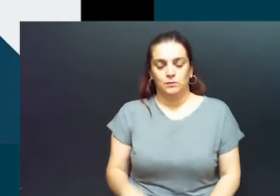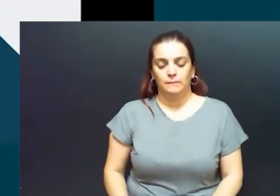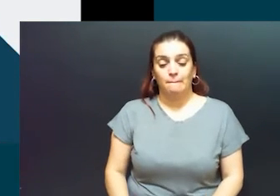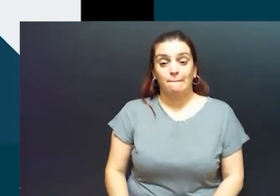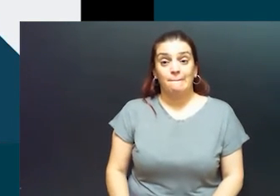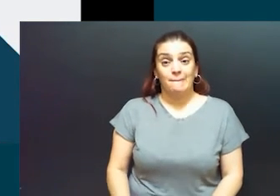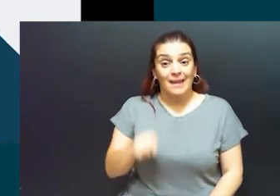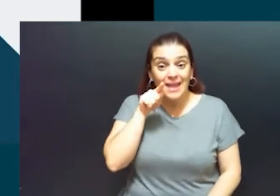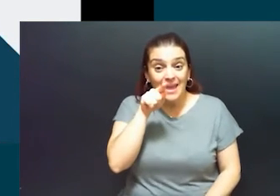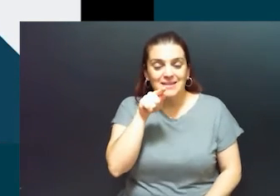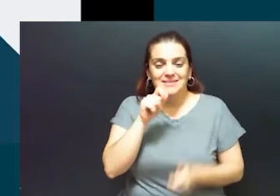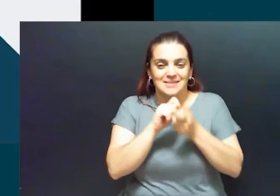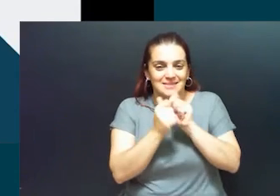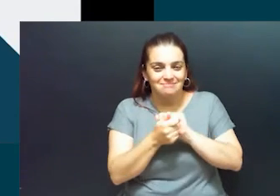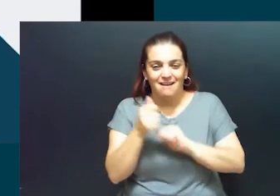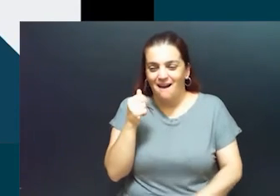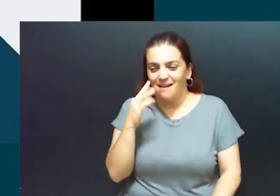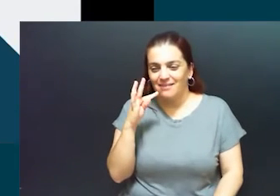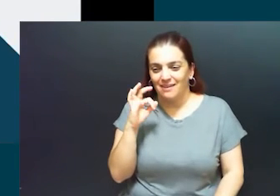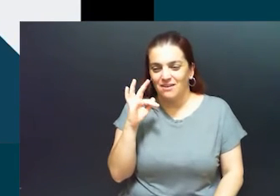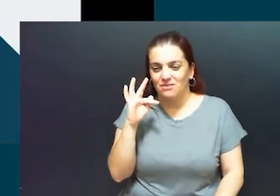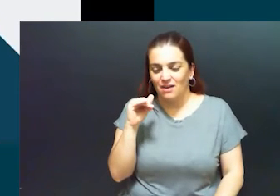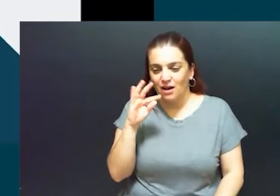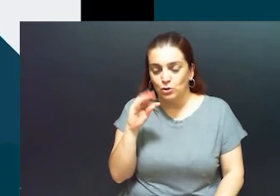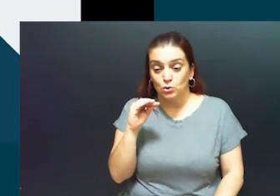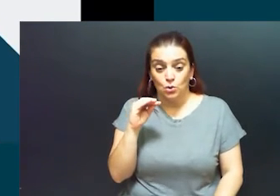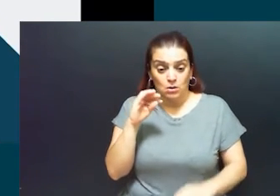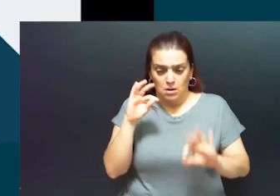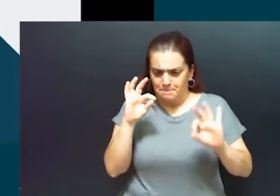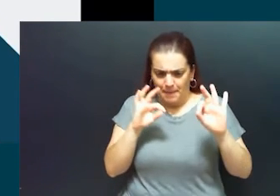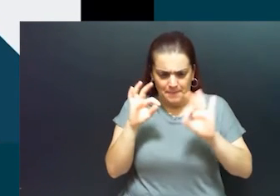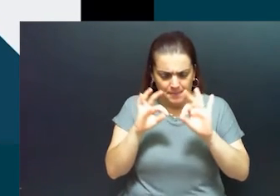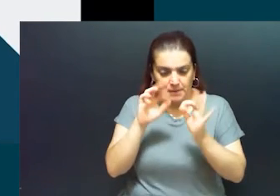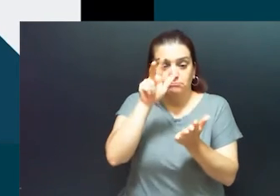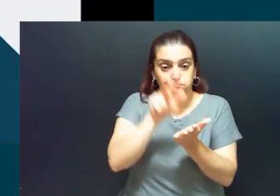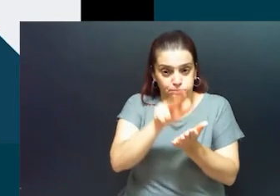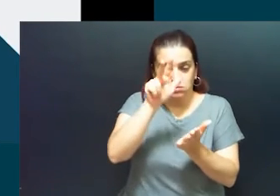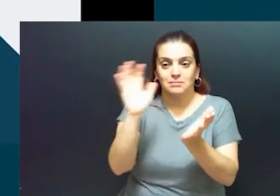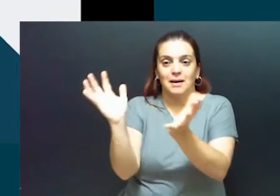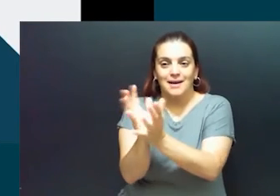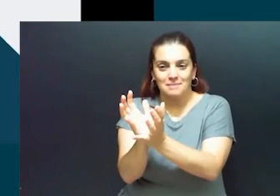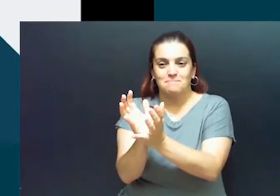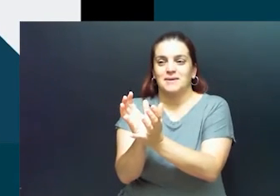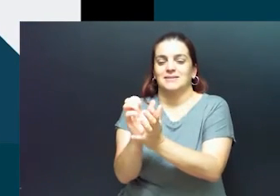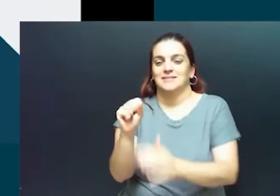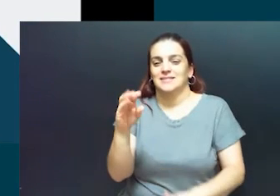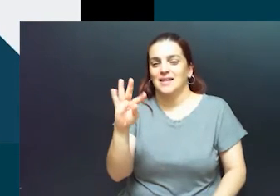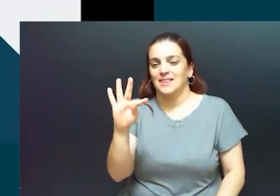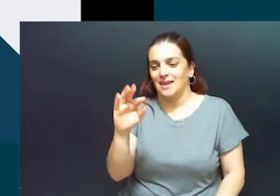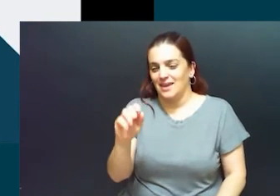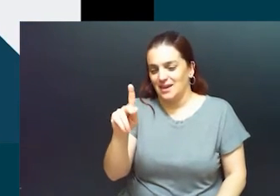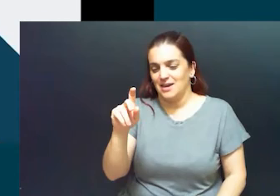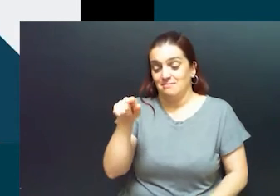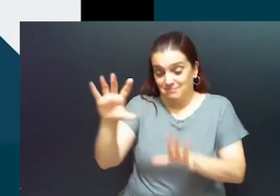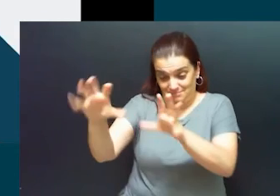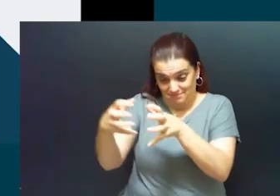artefato é uma forma de você validar, né, depois dele criado, com os stakeholders, se a tua estratégia faz sentido com a estratégia da